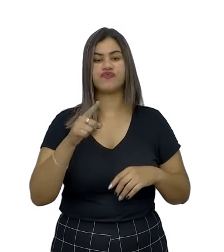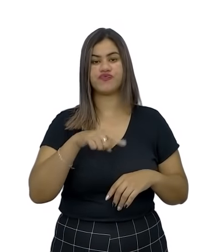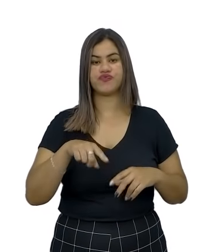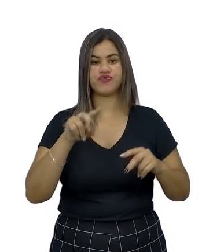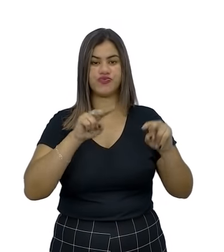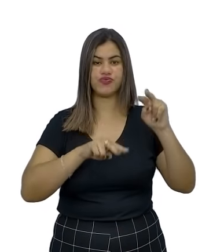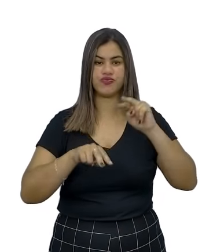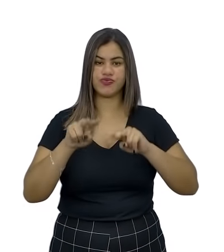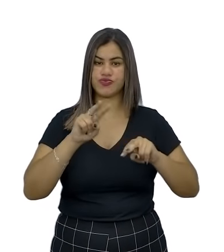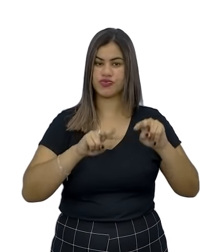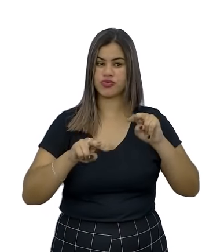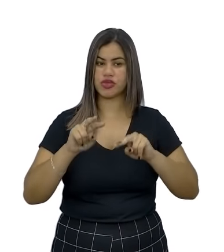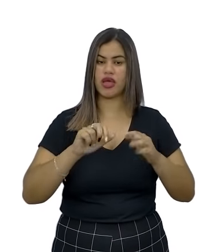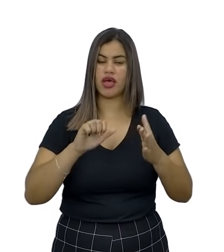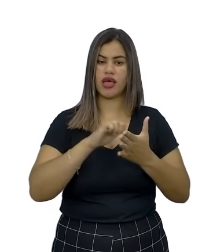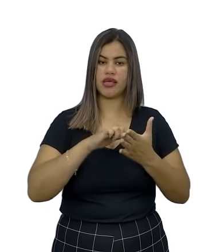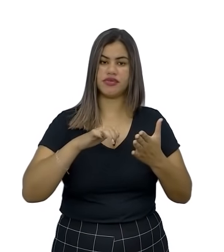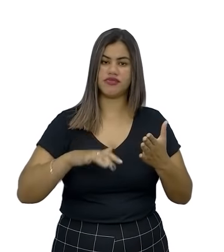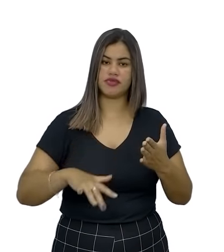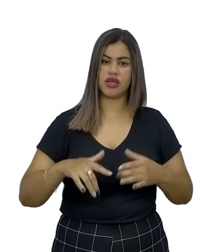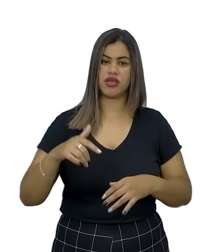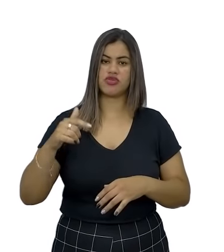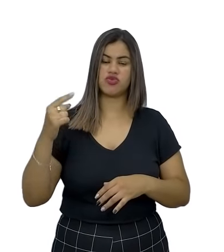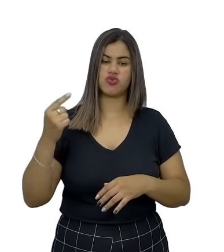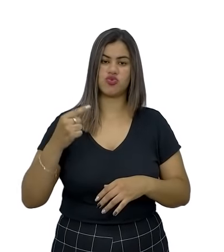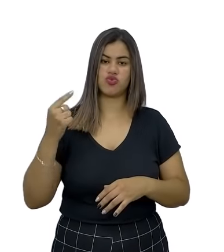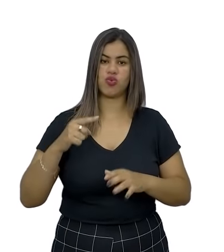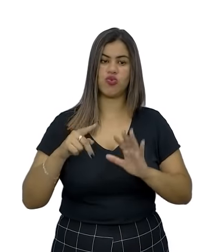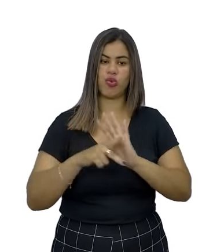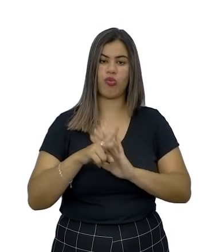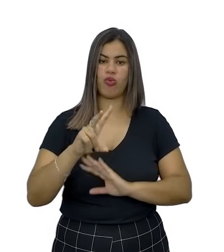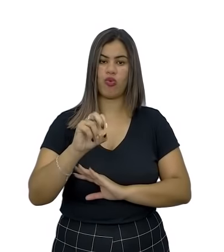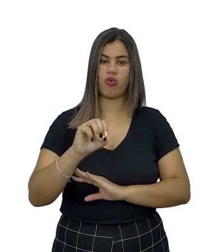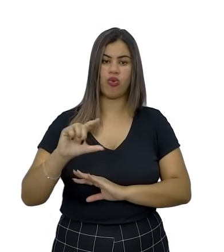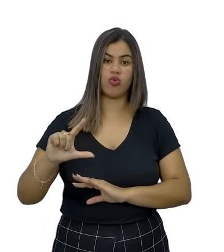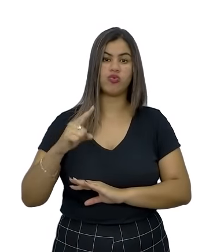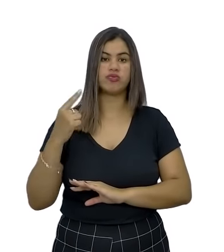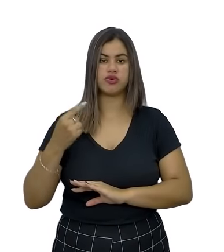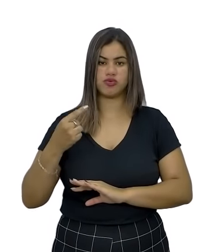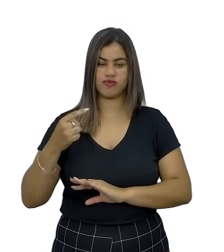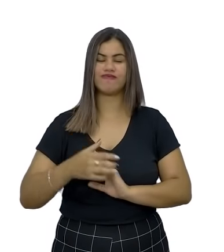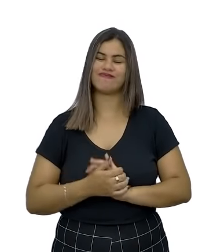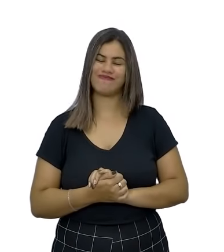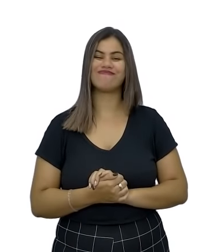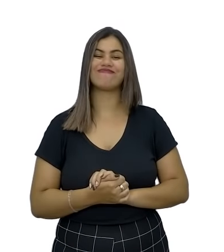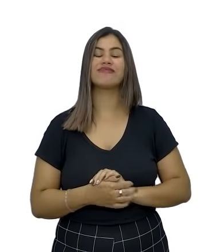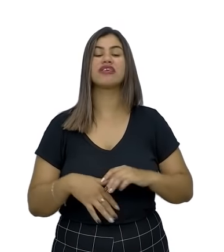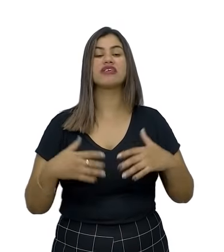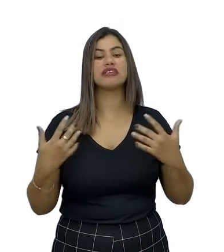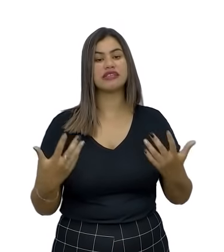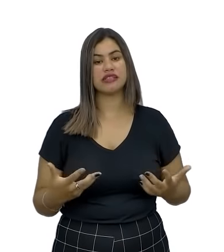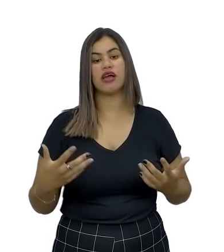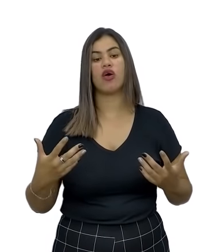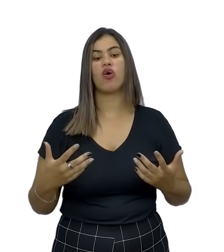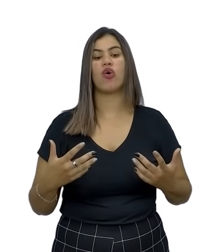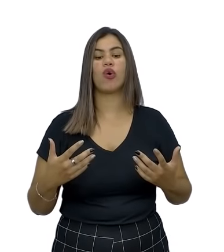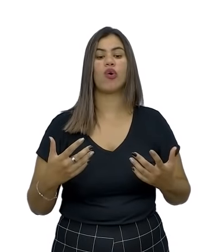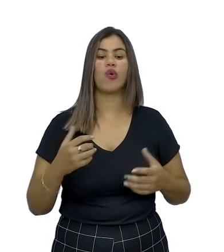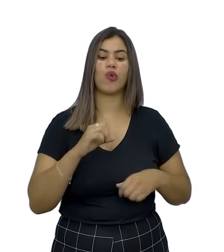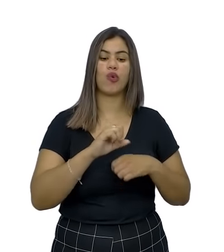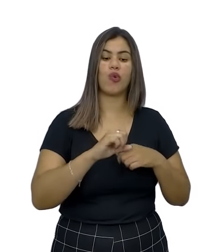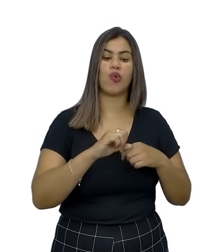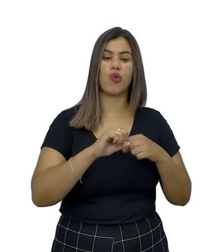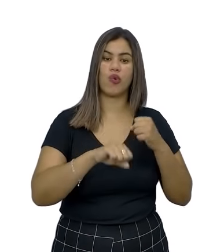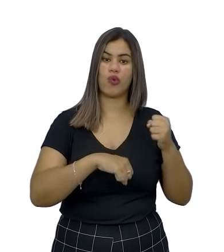para a sequência de atividade 1 do volume 1. Tá? Então, essa é a nossa formação de etapa e a próxima de